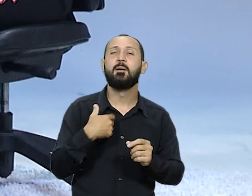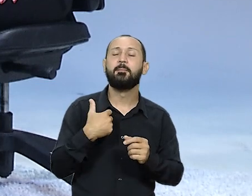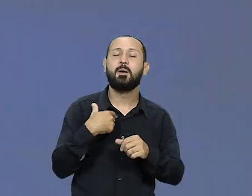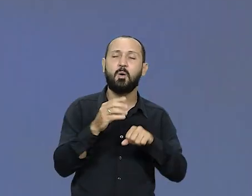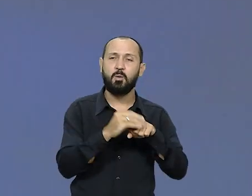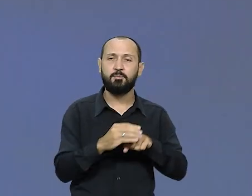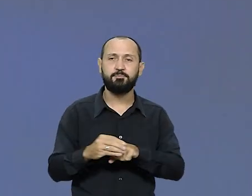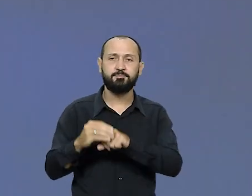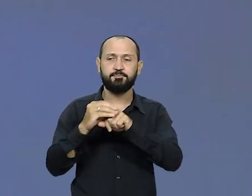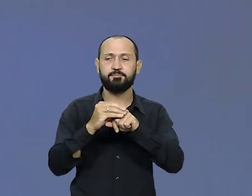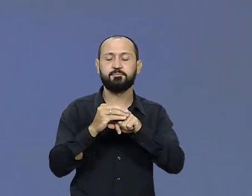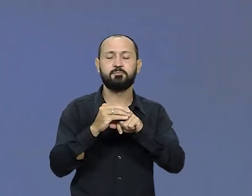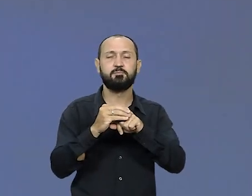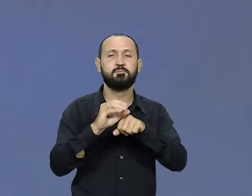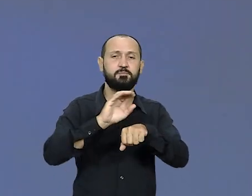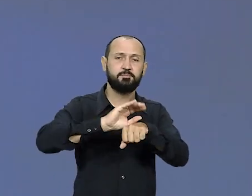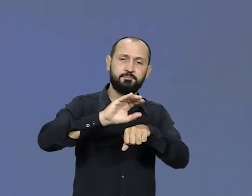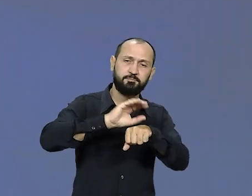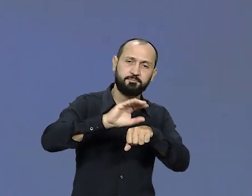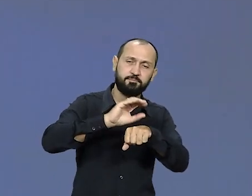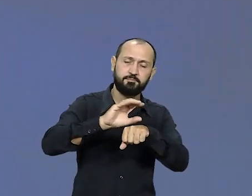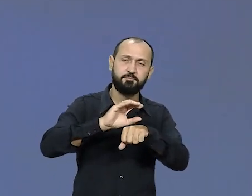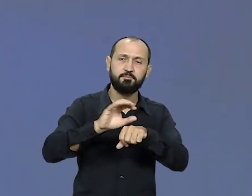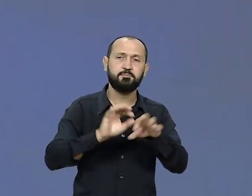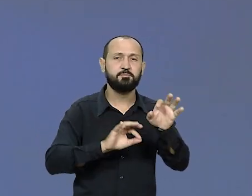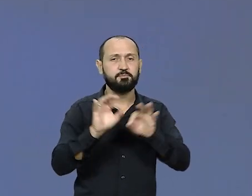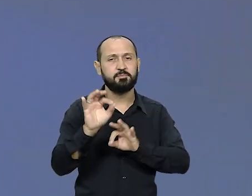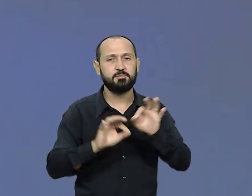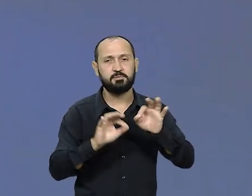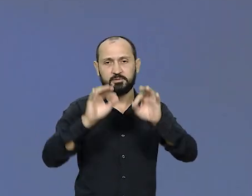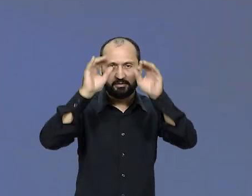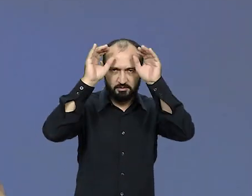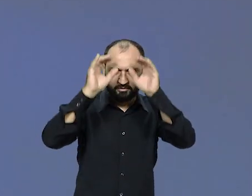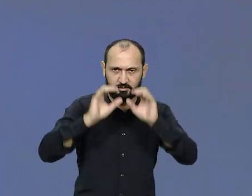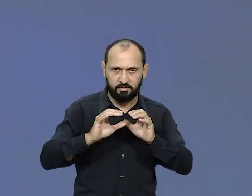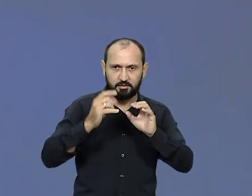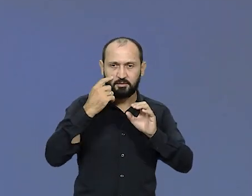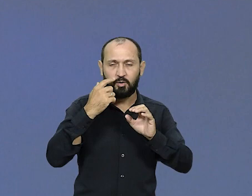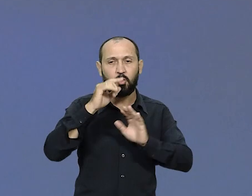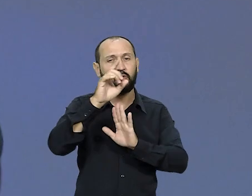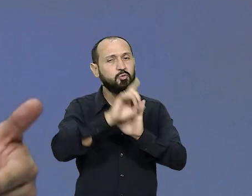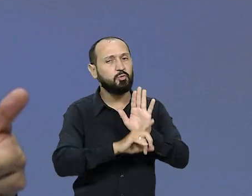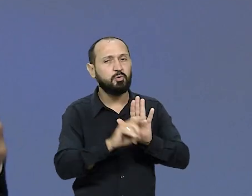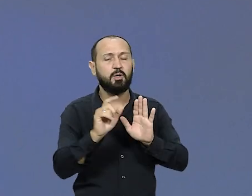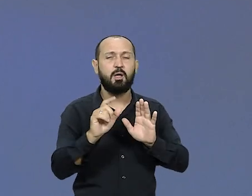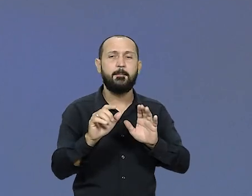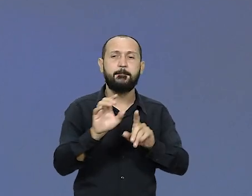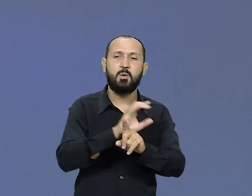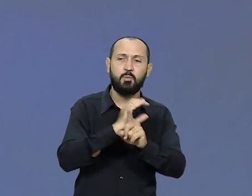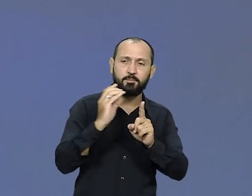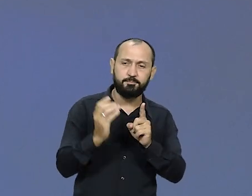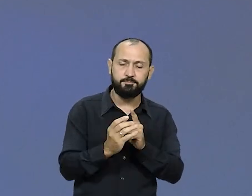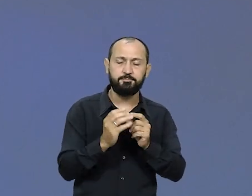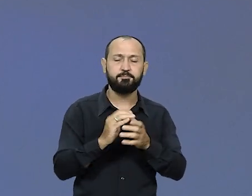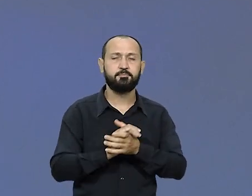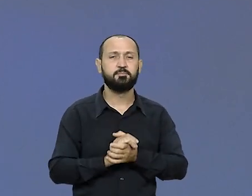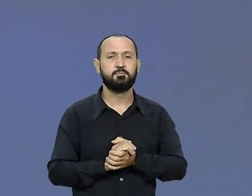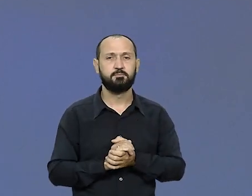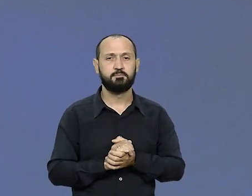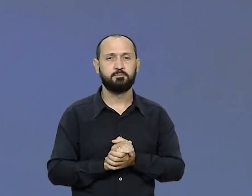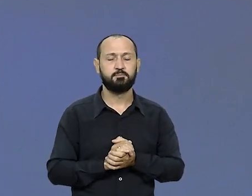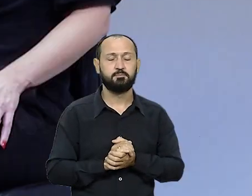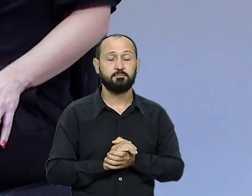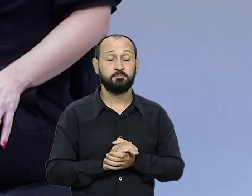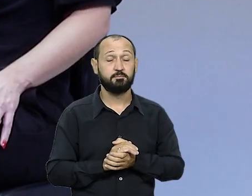fazer para, com o conhecimento que ele adquiriu no curso, construir essa cidadania e ensinar os direitos para os seus clientes, para a sua